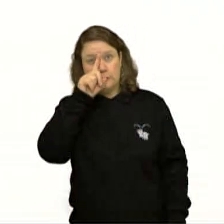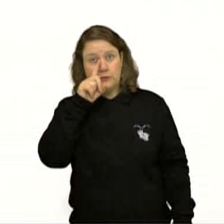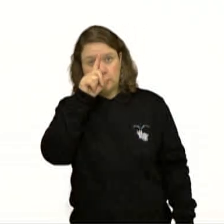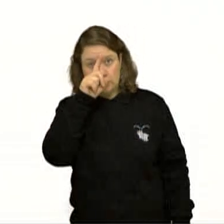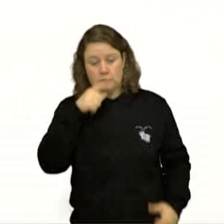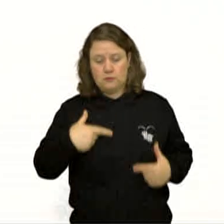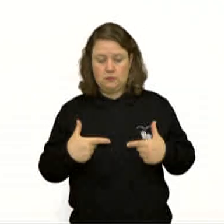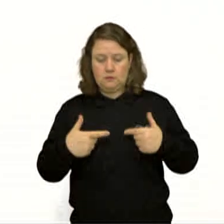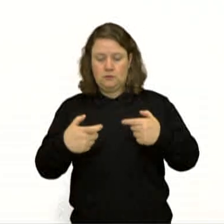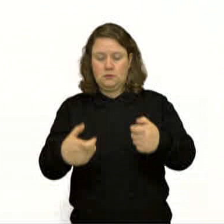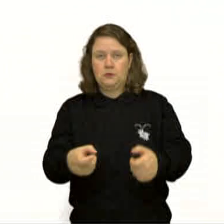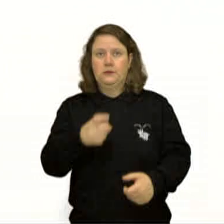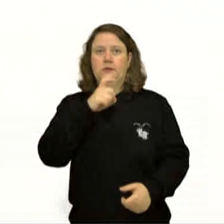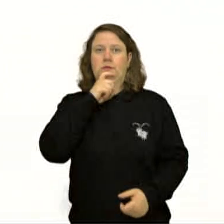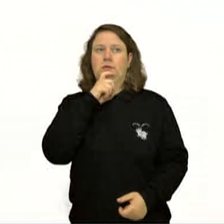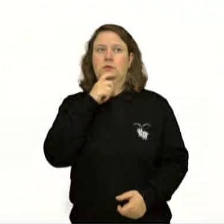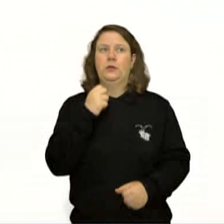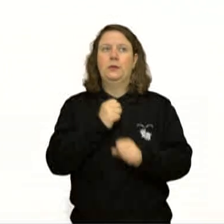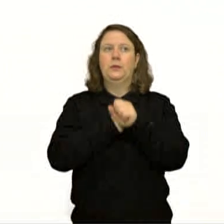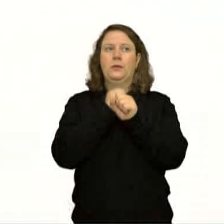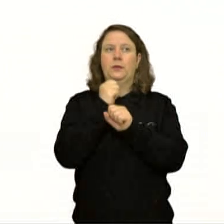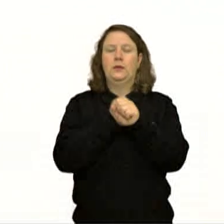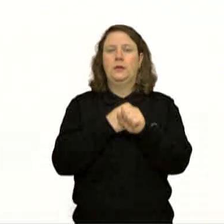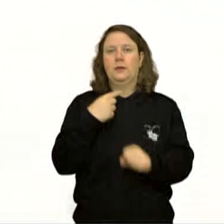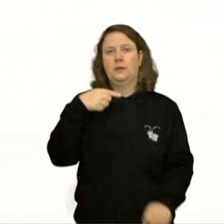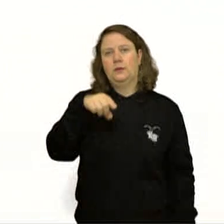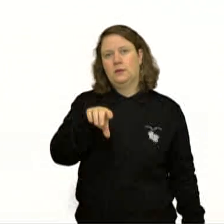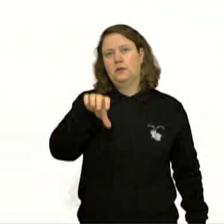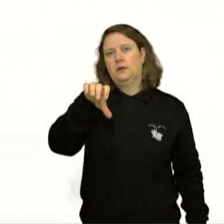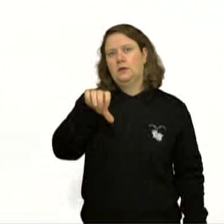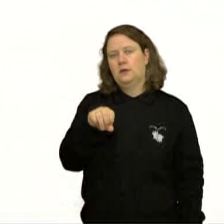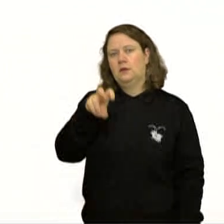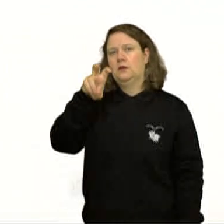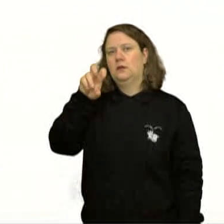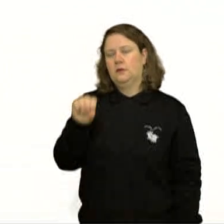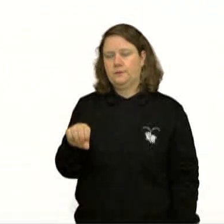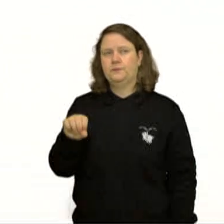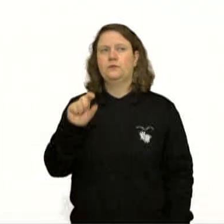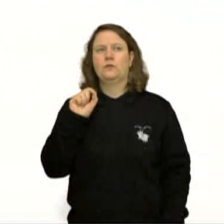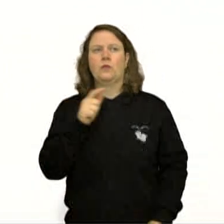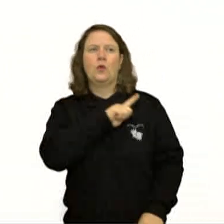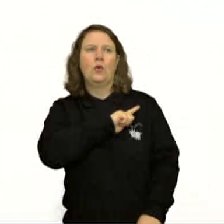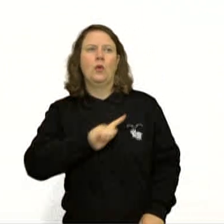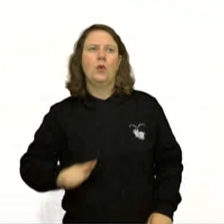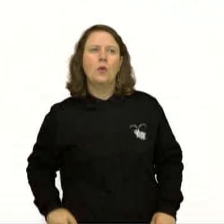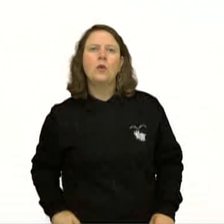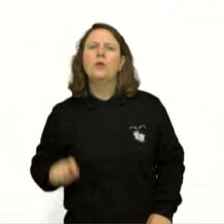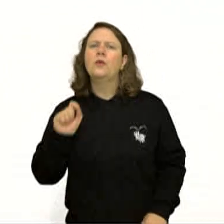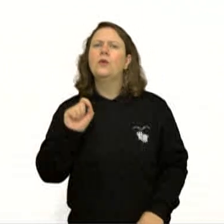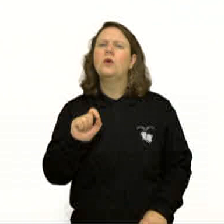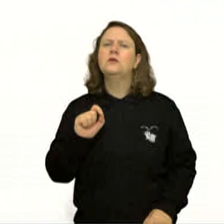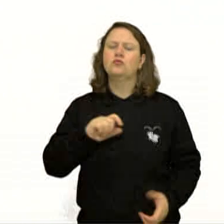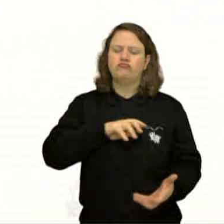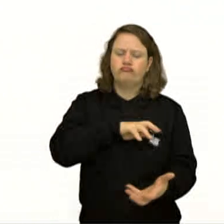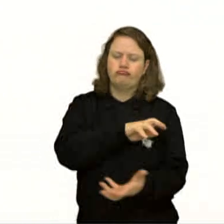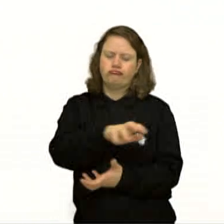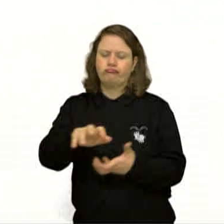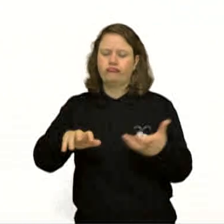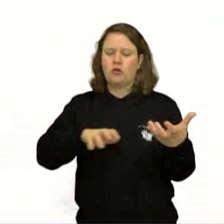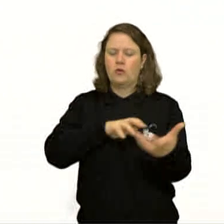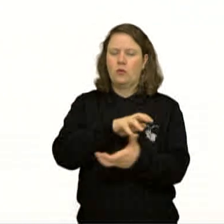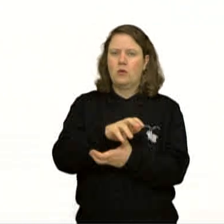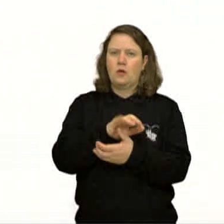aconteceu no ano de 1959, durante o governo de Khrushchev. O que ocorreu? Houve uma revolução na ilha de